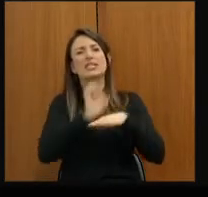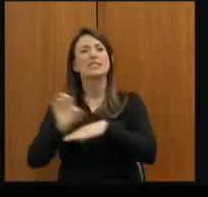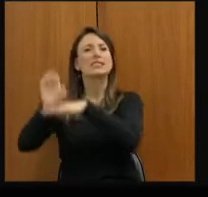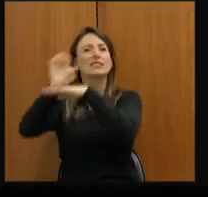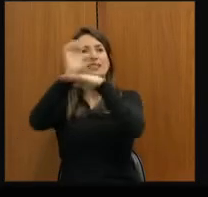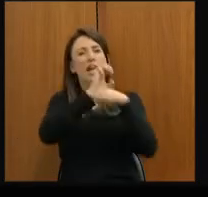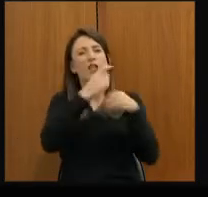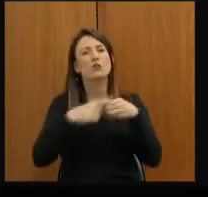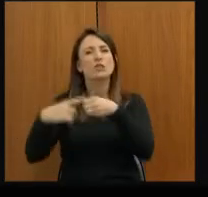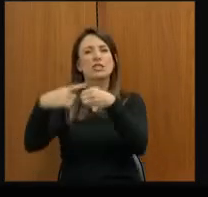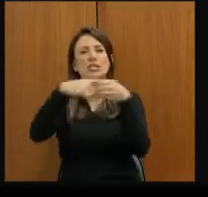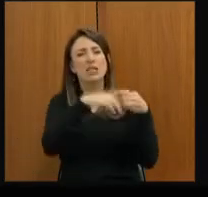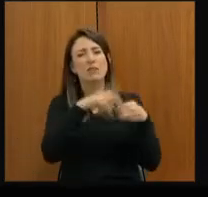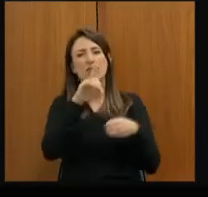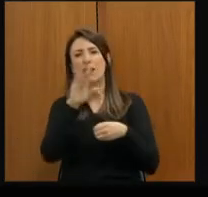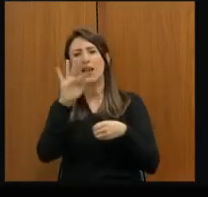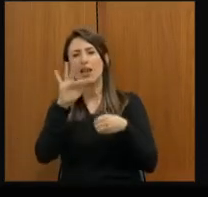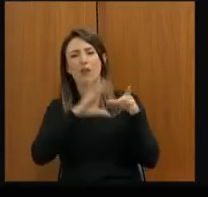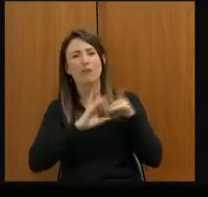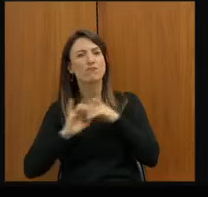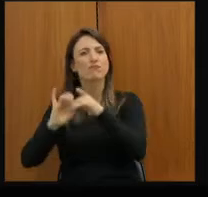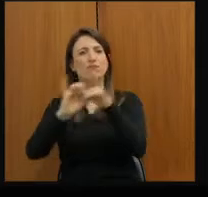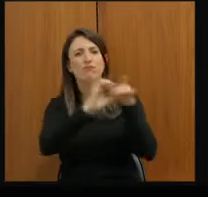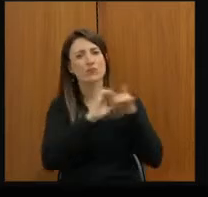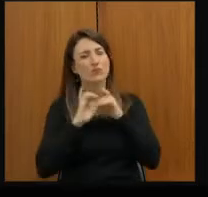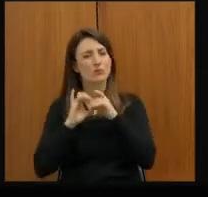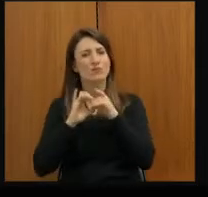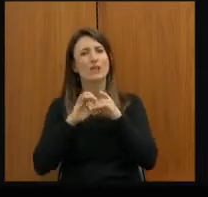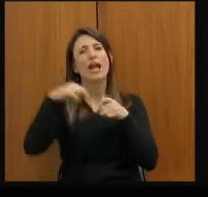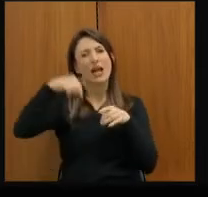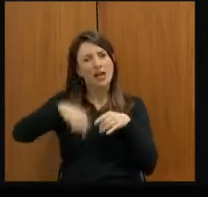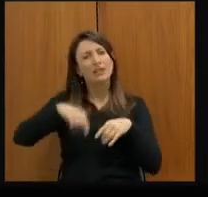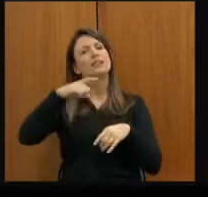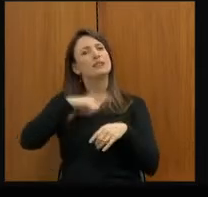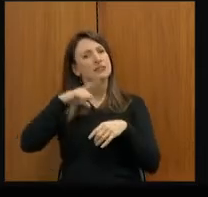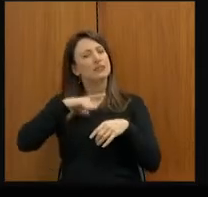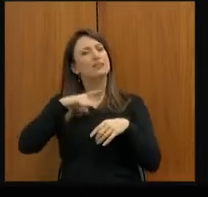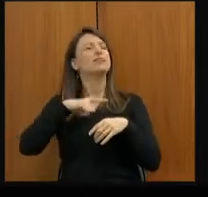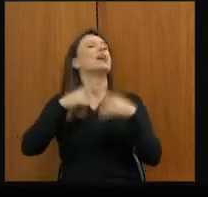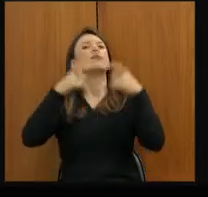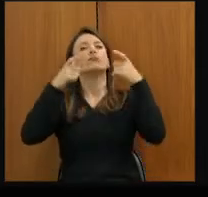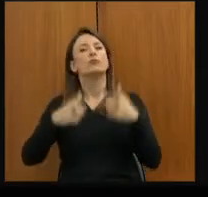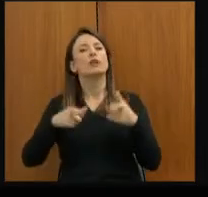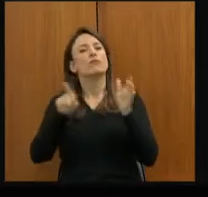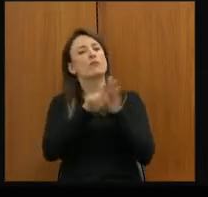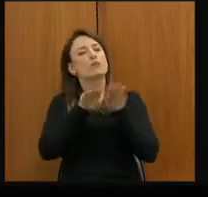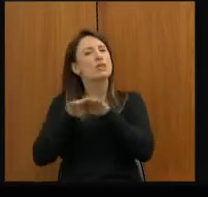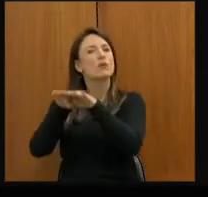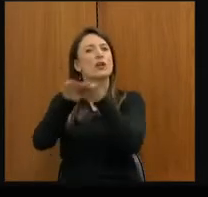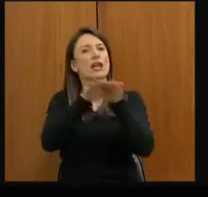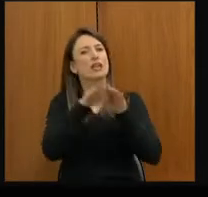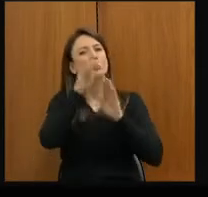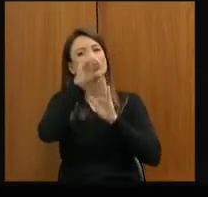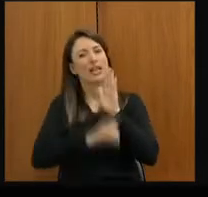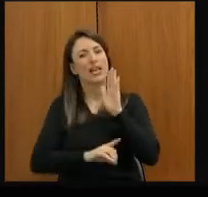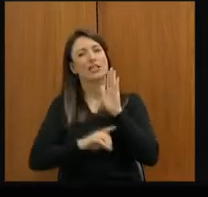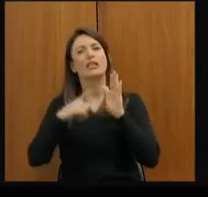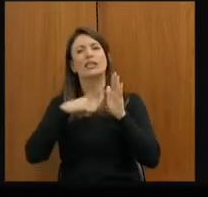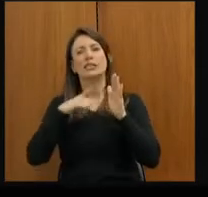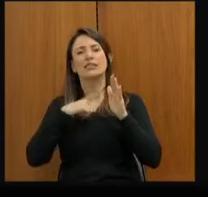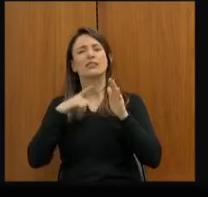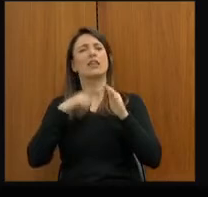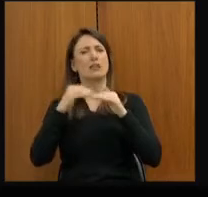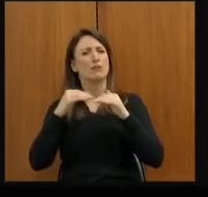do Distrito Federal constitui-se em estado democrático de direito e tem como fundamentos então a soberania cidadania dignidade